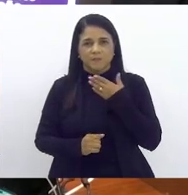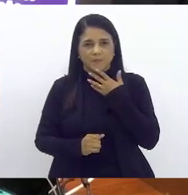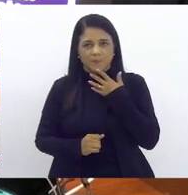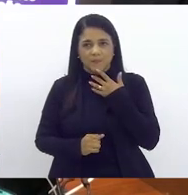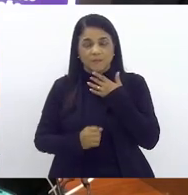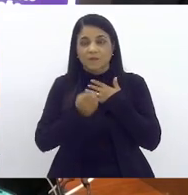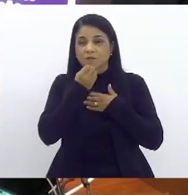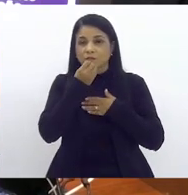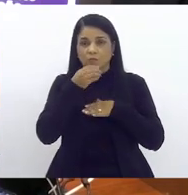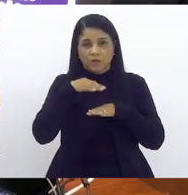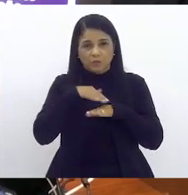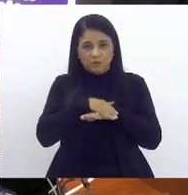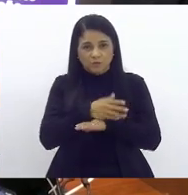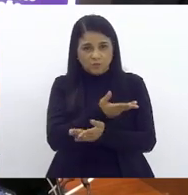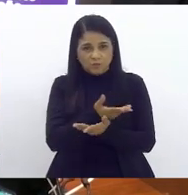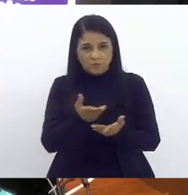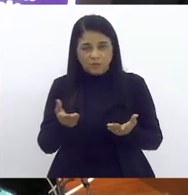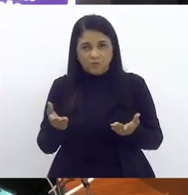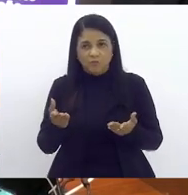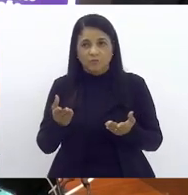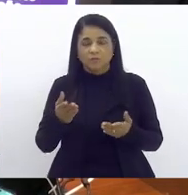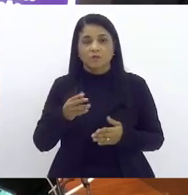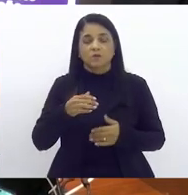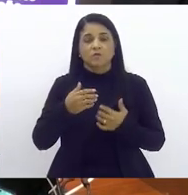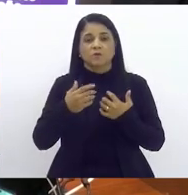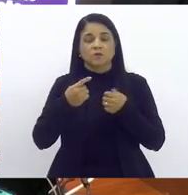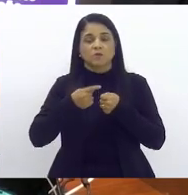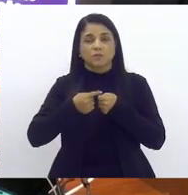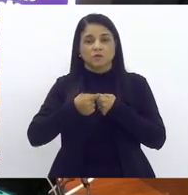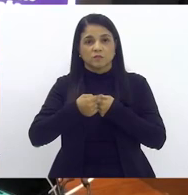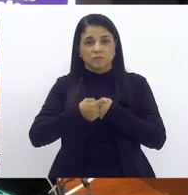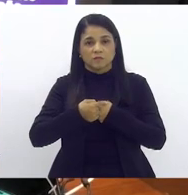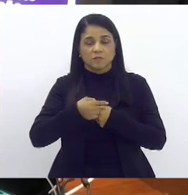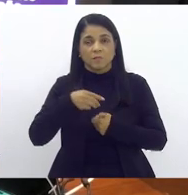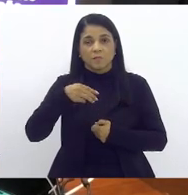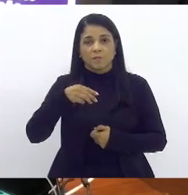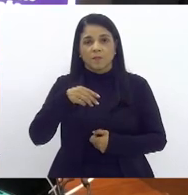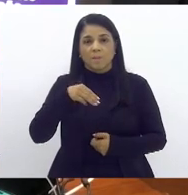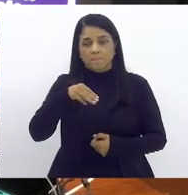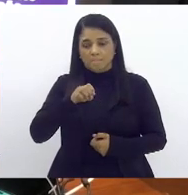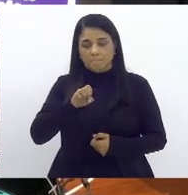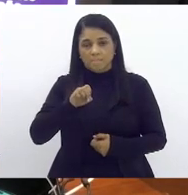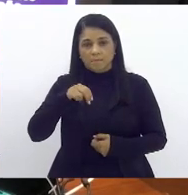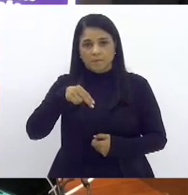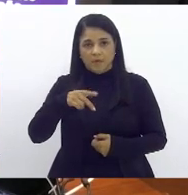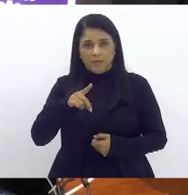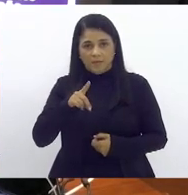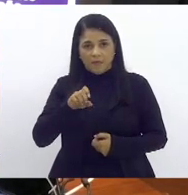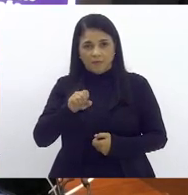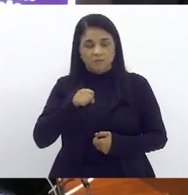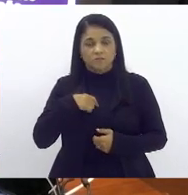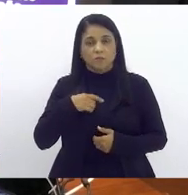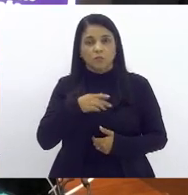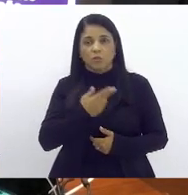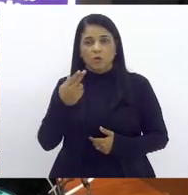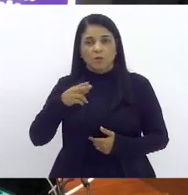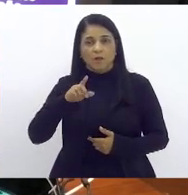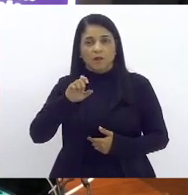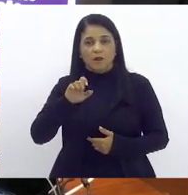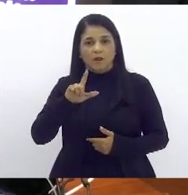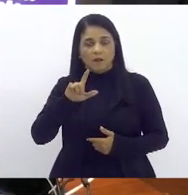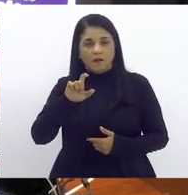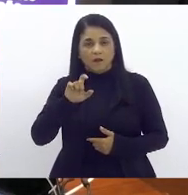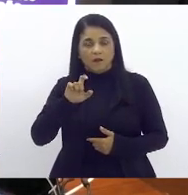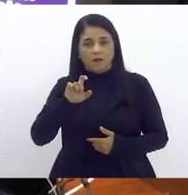Boa noite a todos. Eu sou do município de Mendes, meu nome é Lani, minha companheira de lutas aqui, mais de quase 20